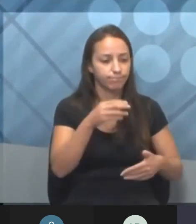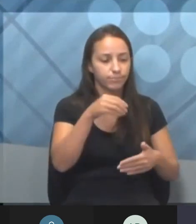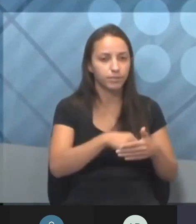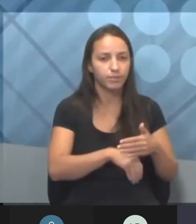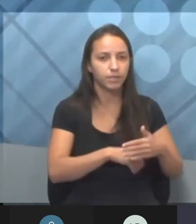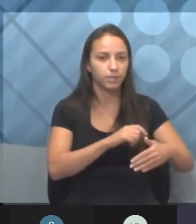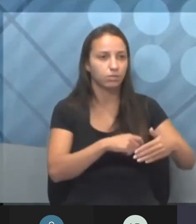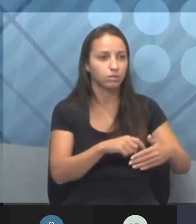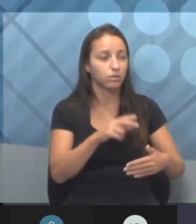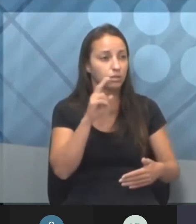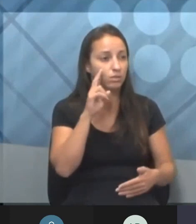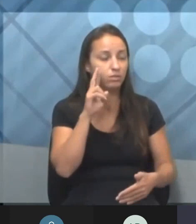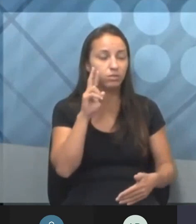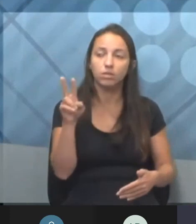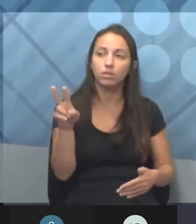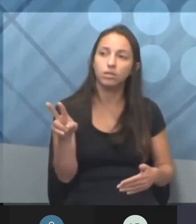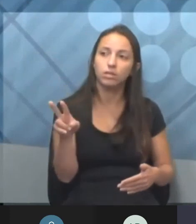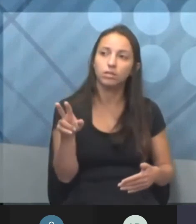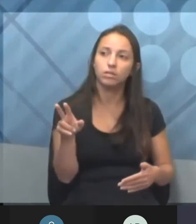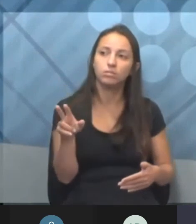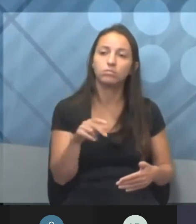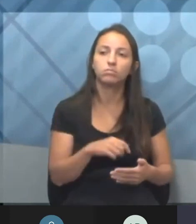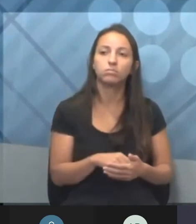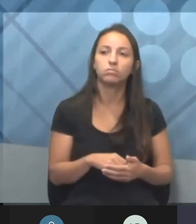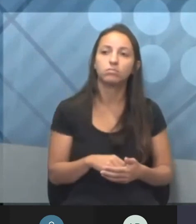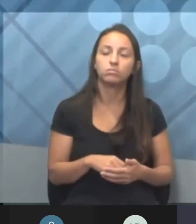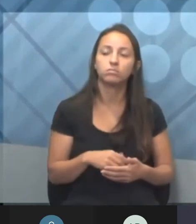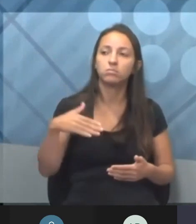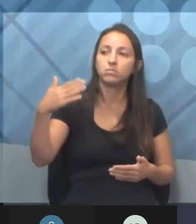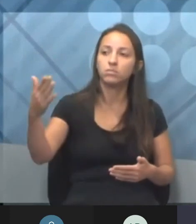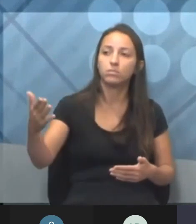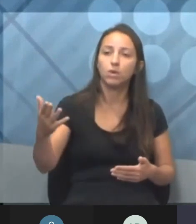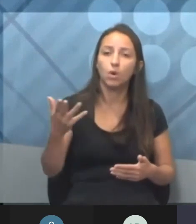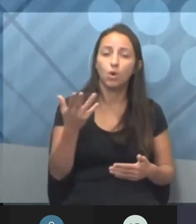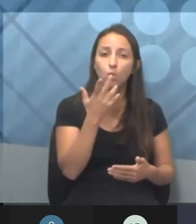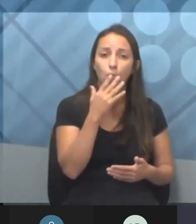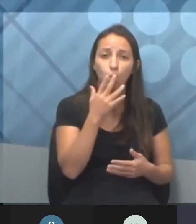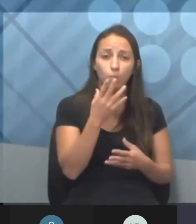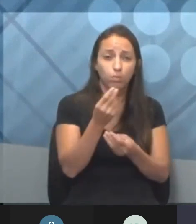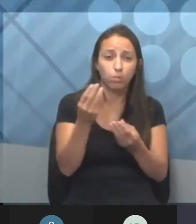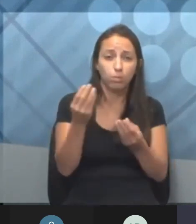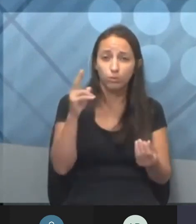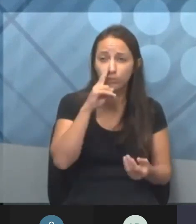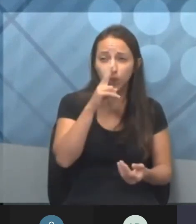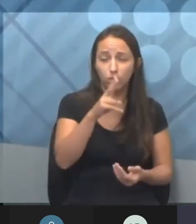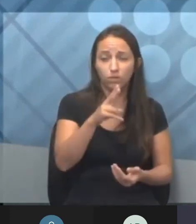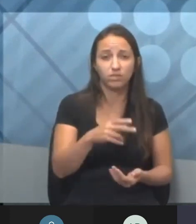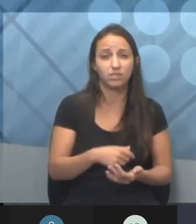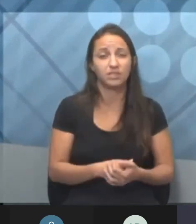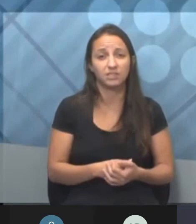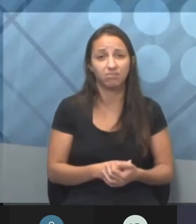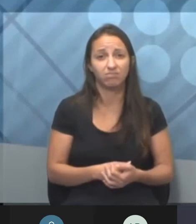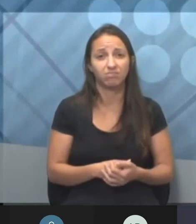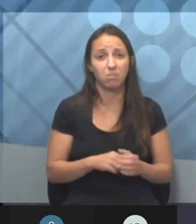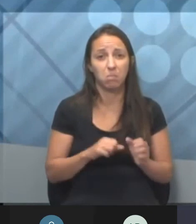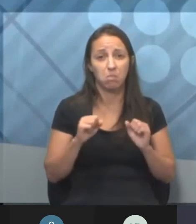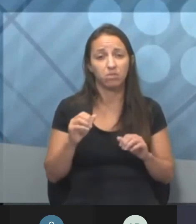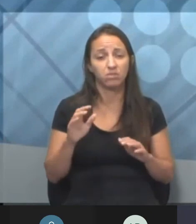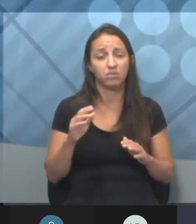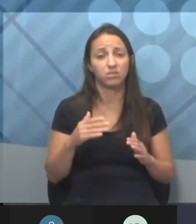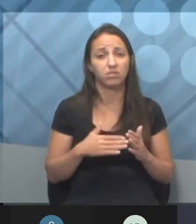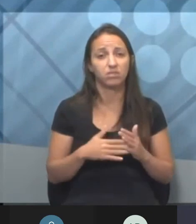da cozinha e olhando para fora ali no refeitório, um monte de cor muito vibrante. Imagino que isso deva causar até